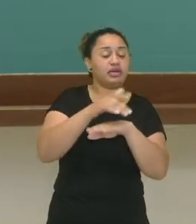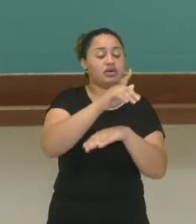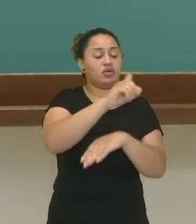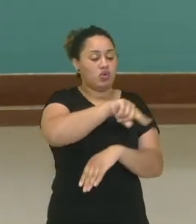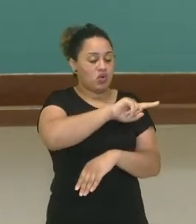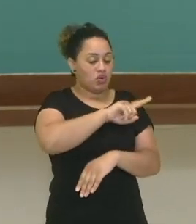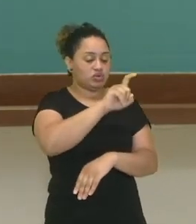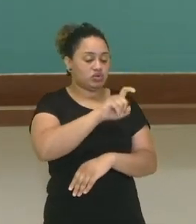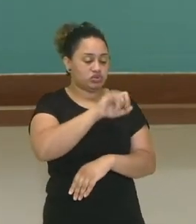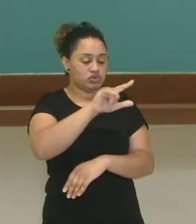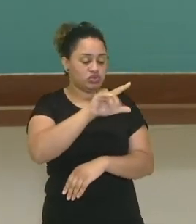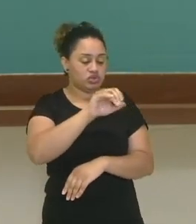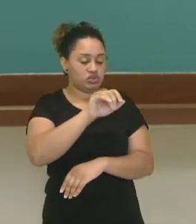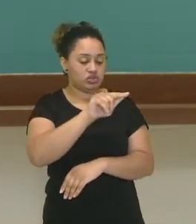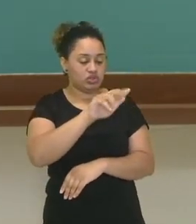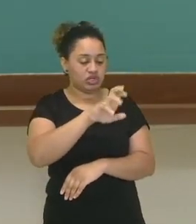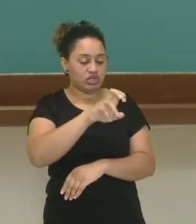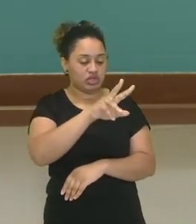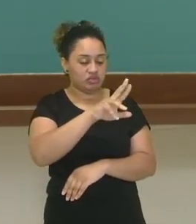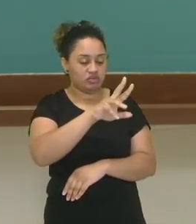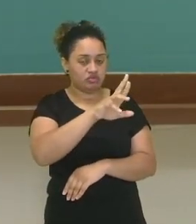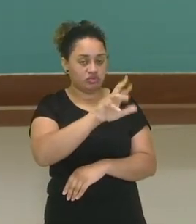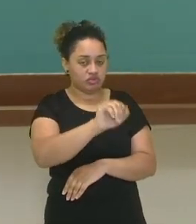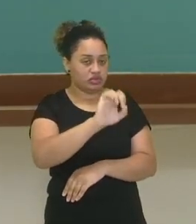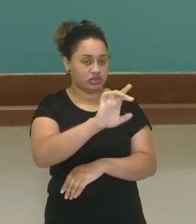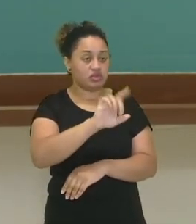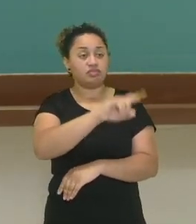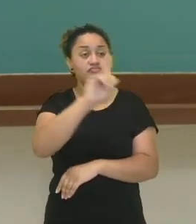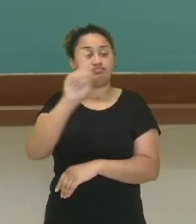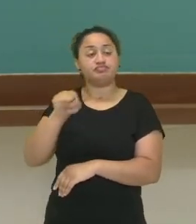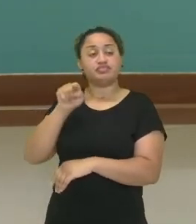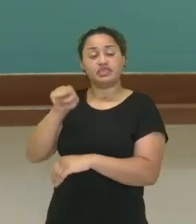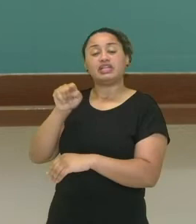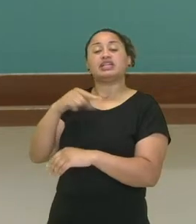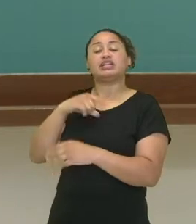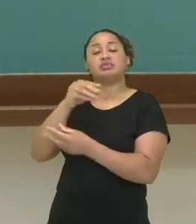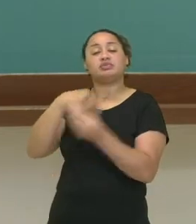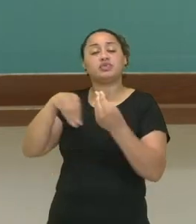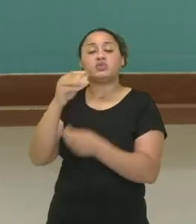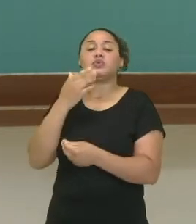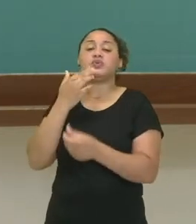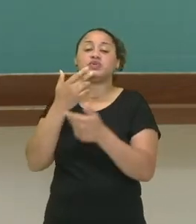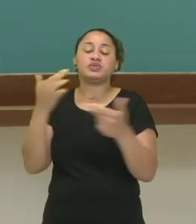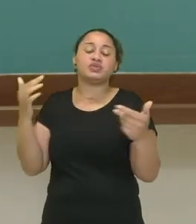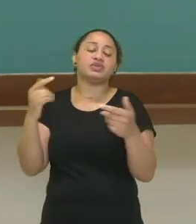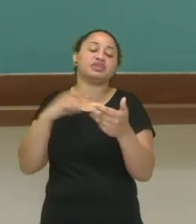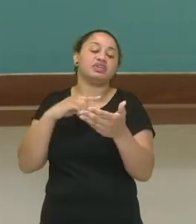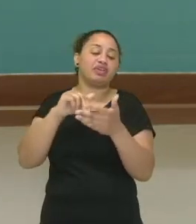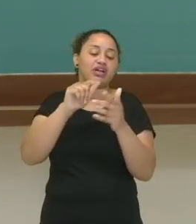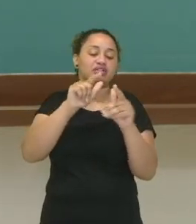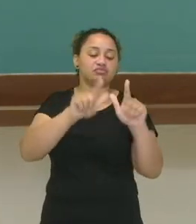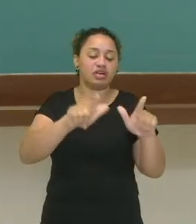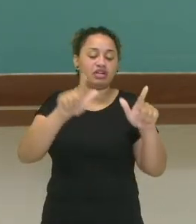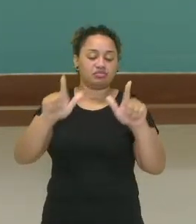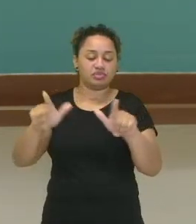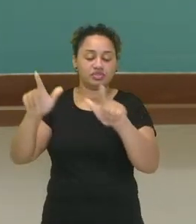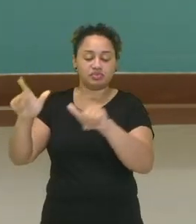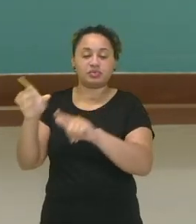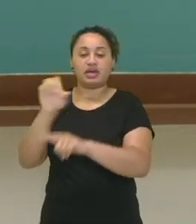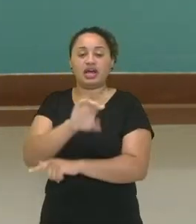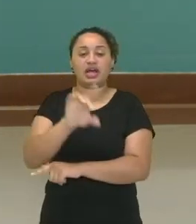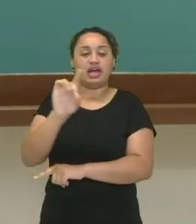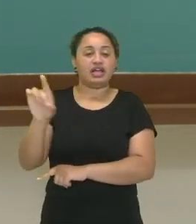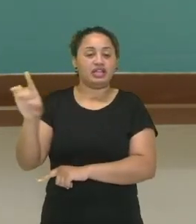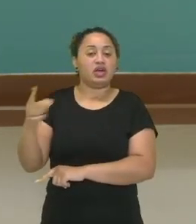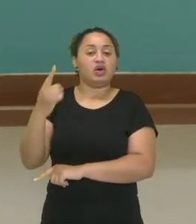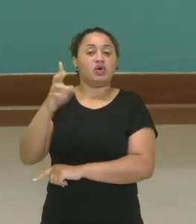essas duas cores. A cromoxilogravura vai ter essa mistura, por quê? Porque ela vai ter várias matrizes, cada matriz para uma